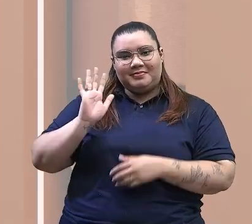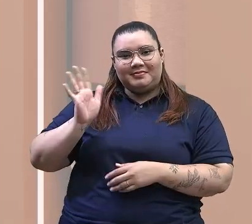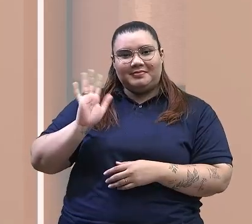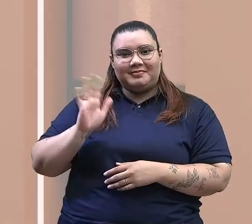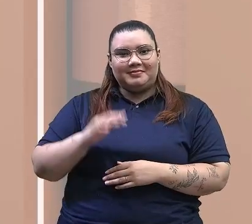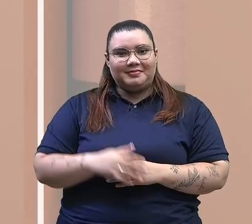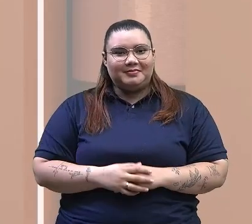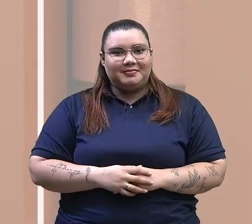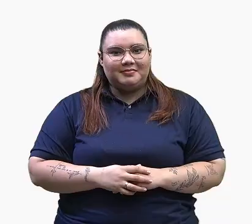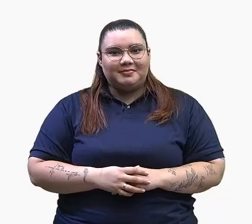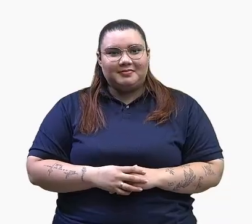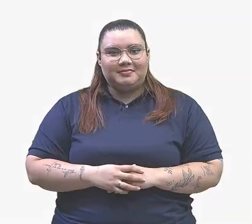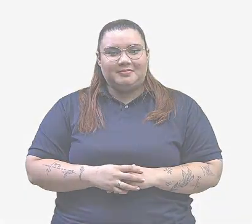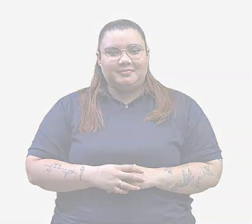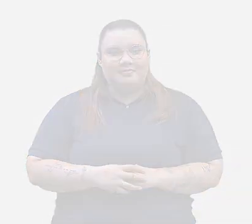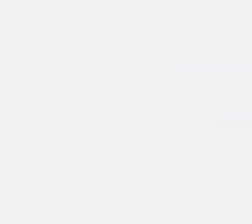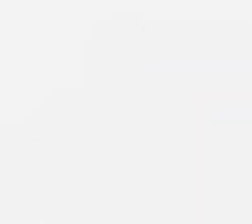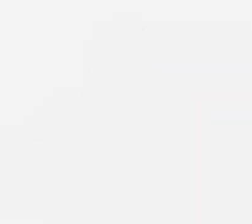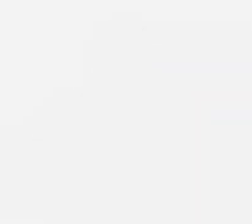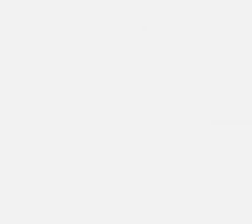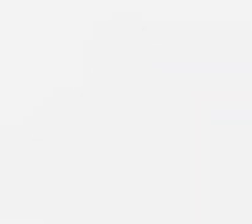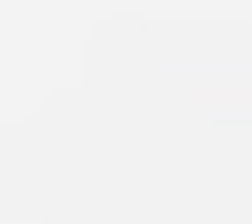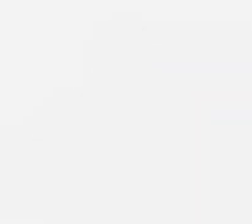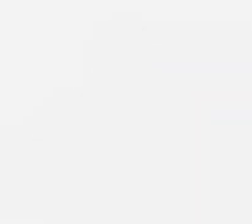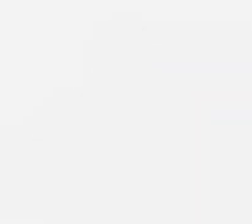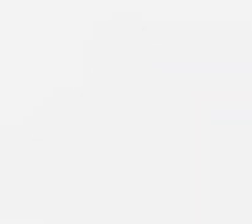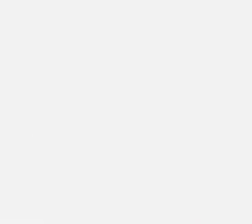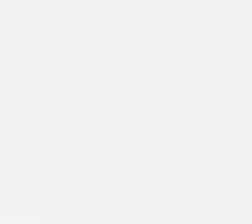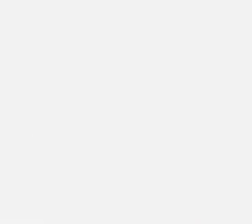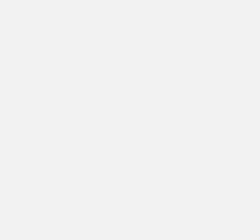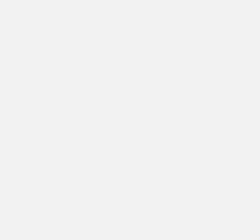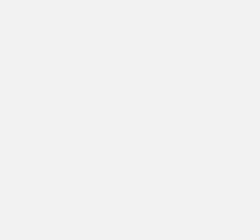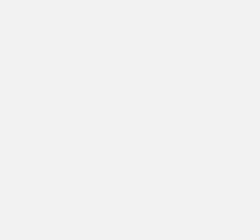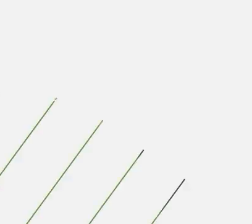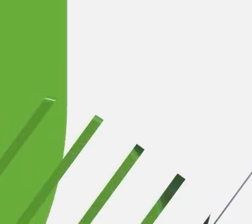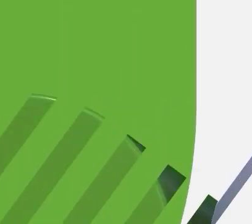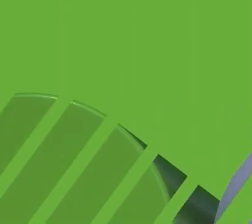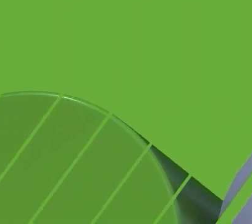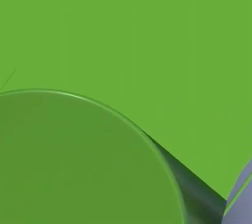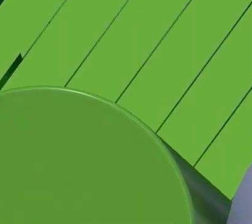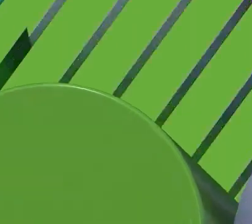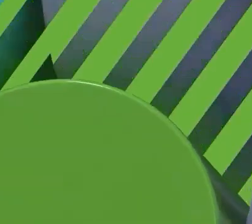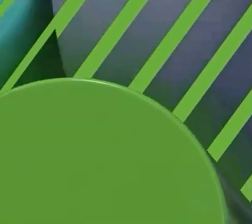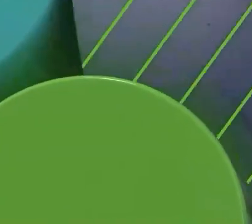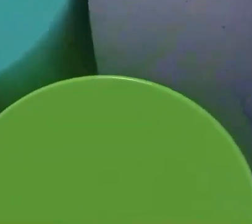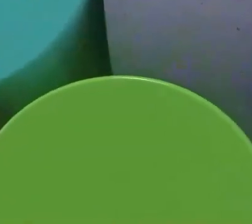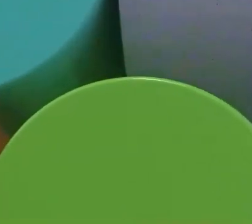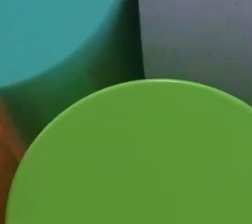uma próxima.